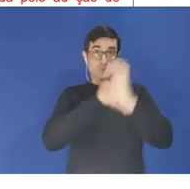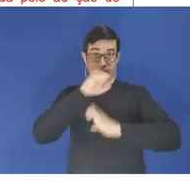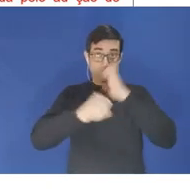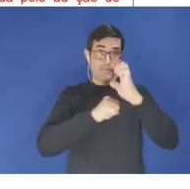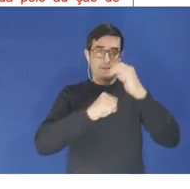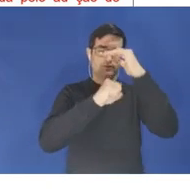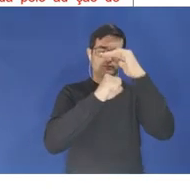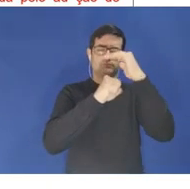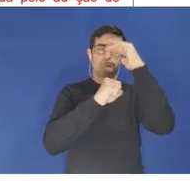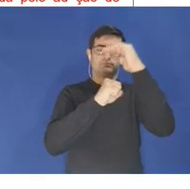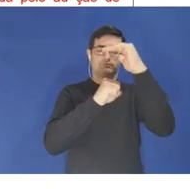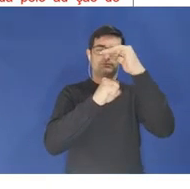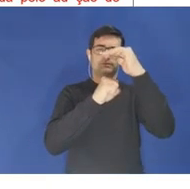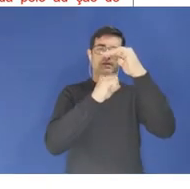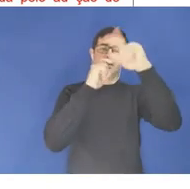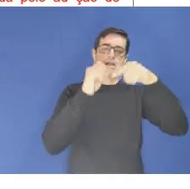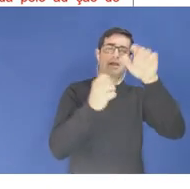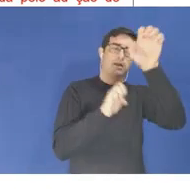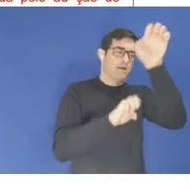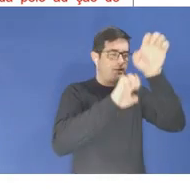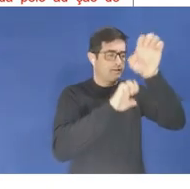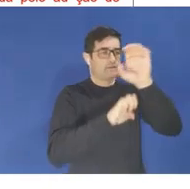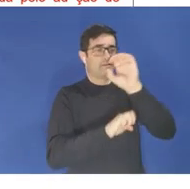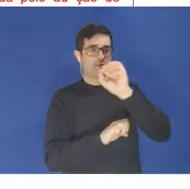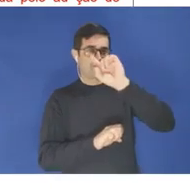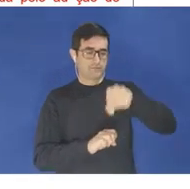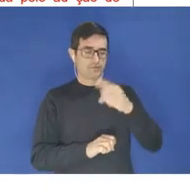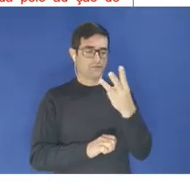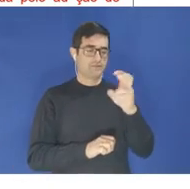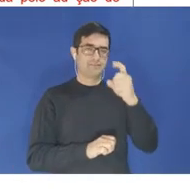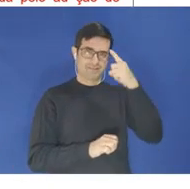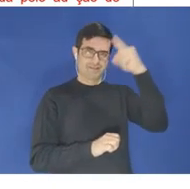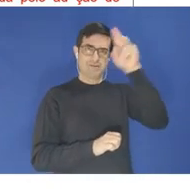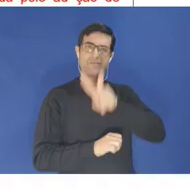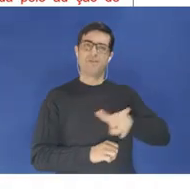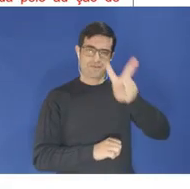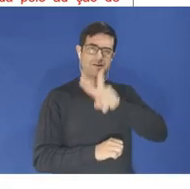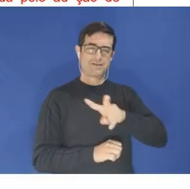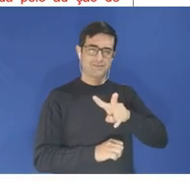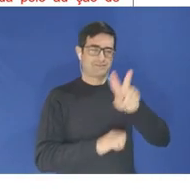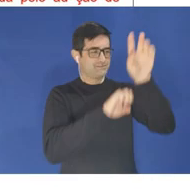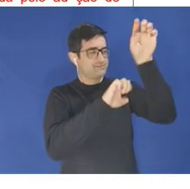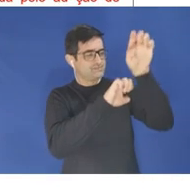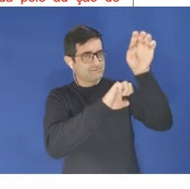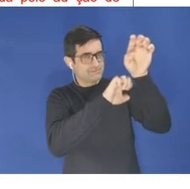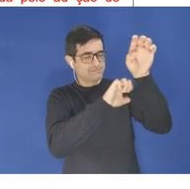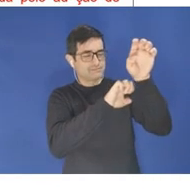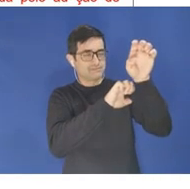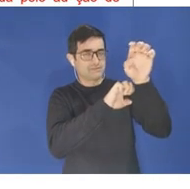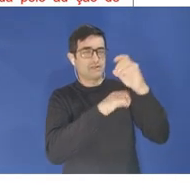no mesmo nível, ele tem uma blindagem apenas de 0,35, mas